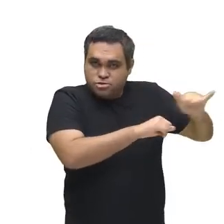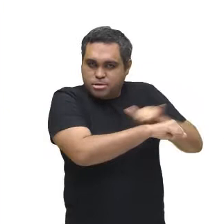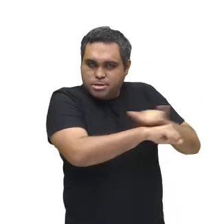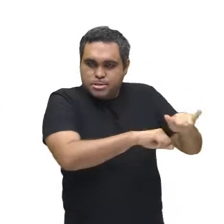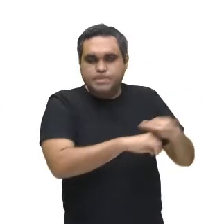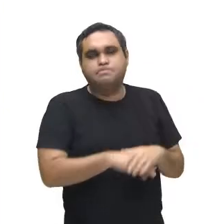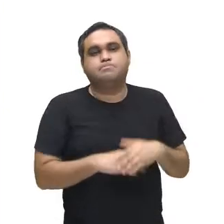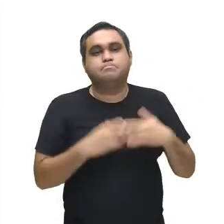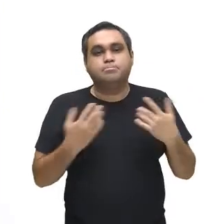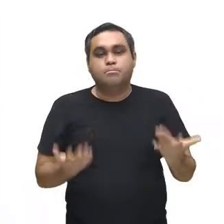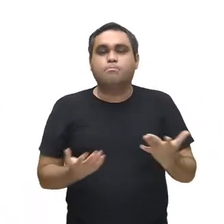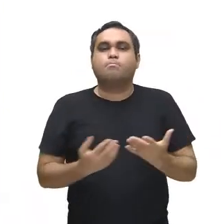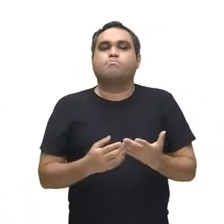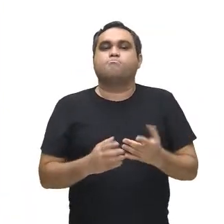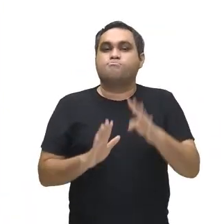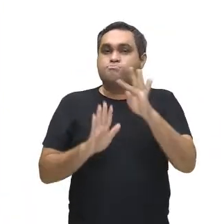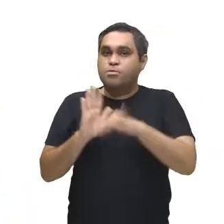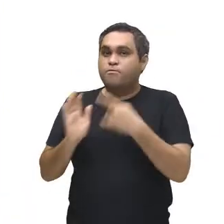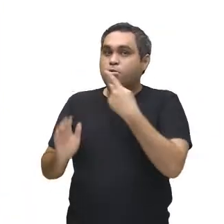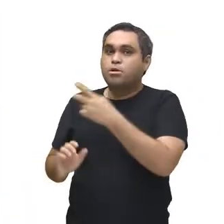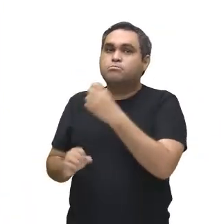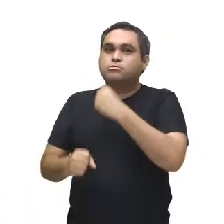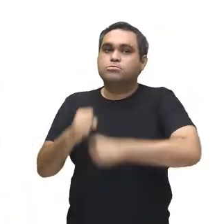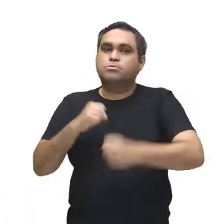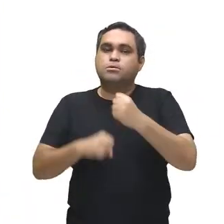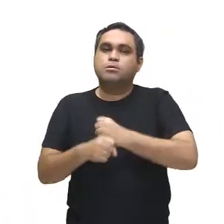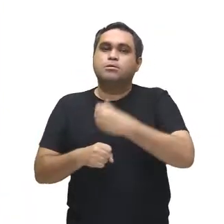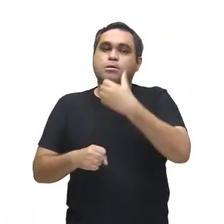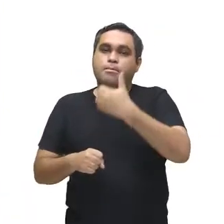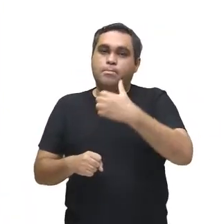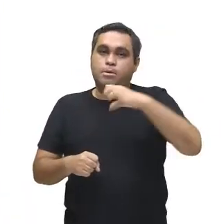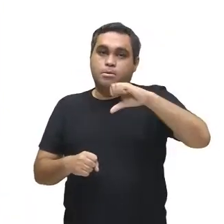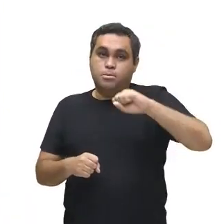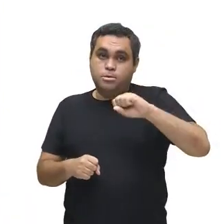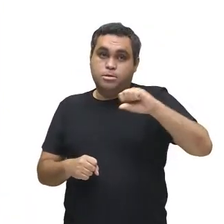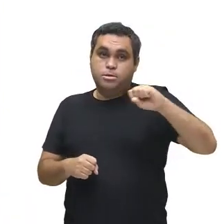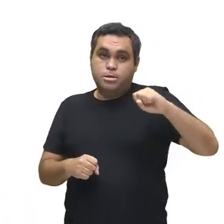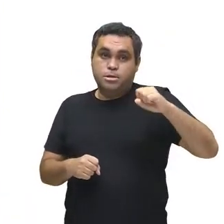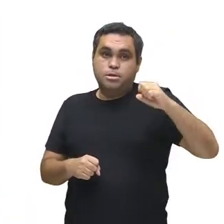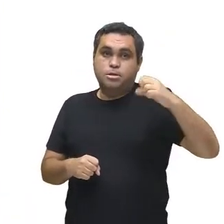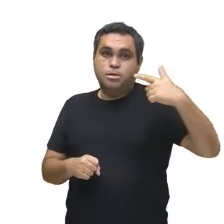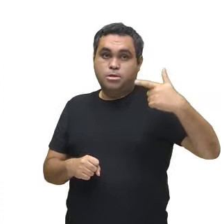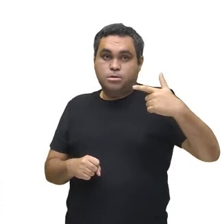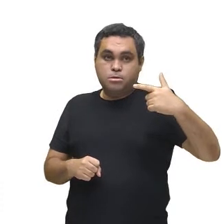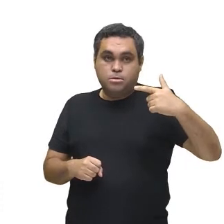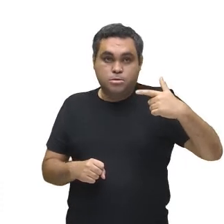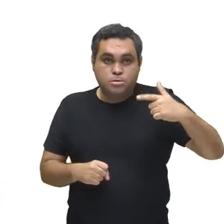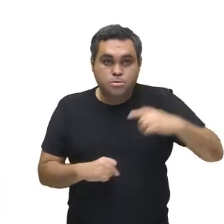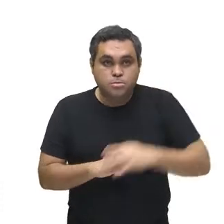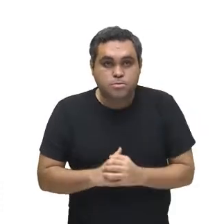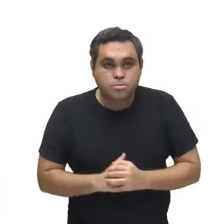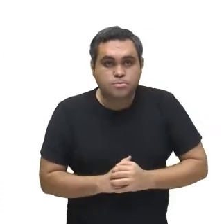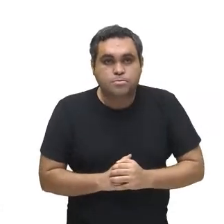Diz o seguinte para a gente: em 1888 foi criada a Tríplice Aliança,